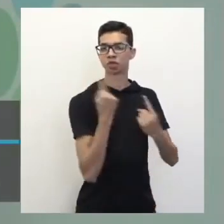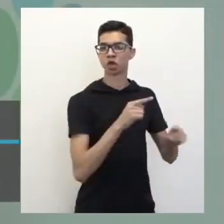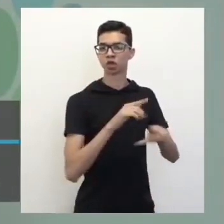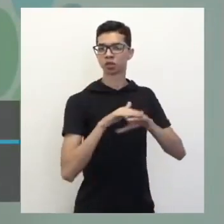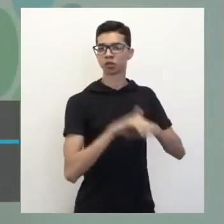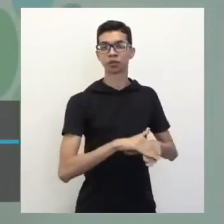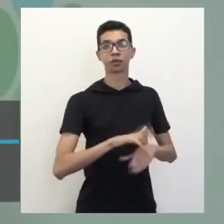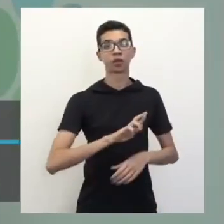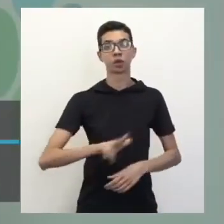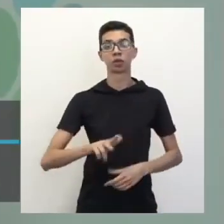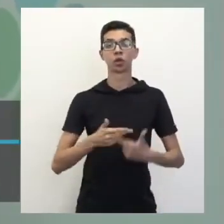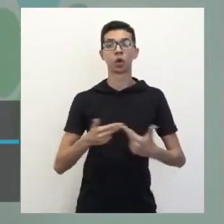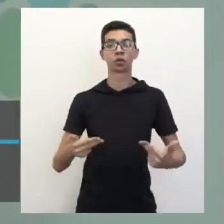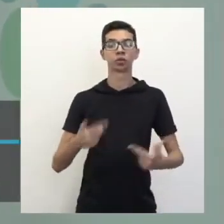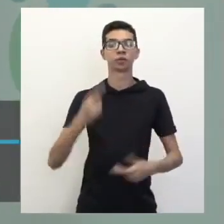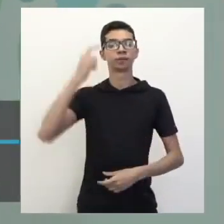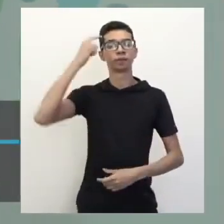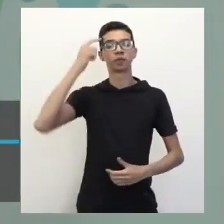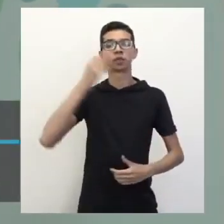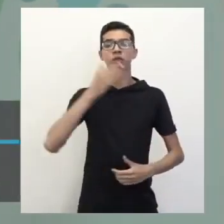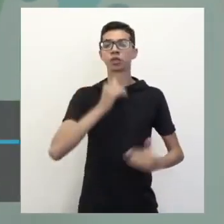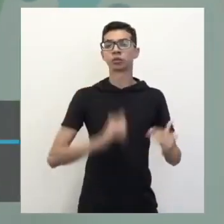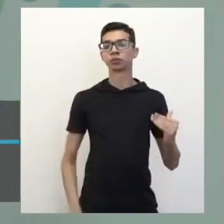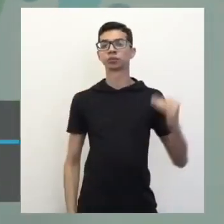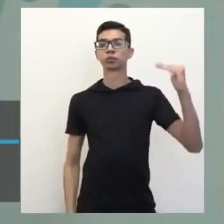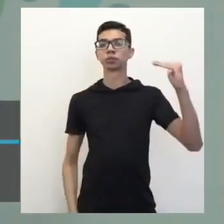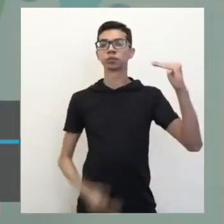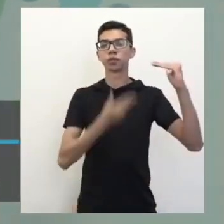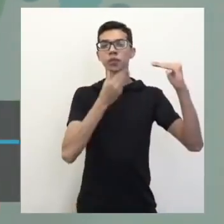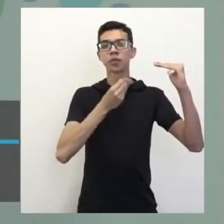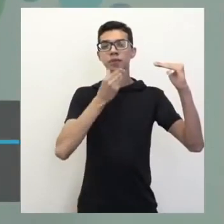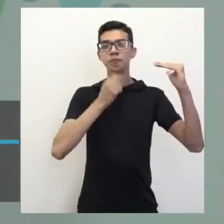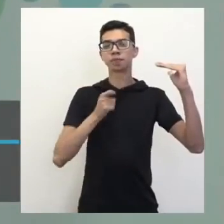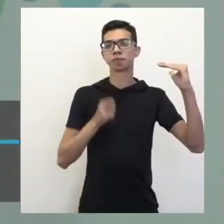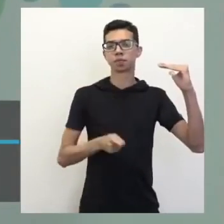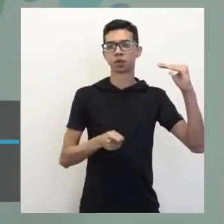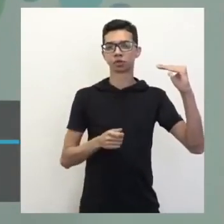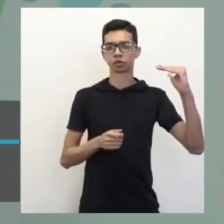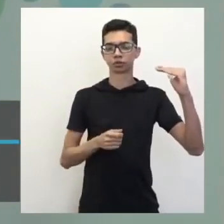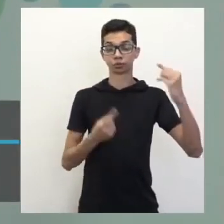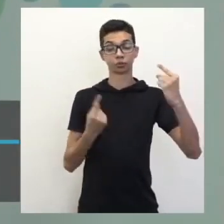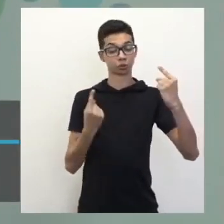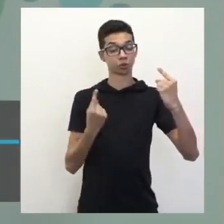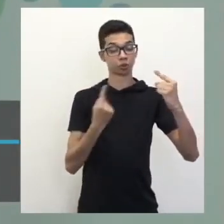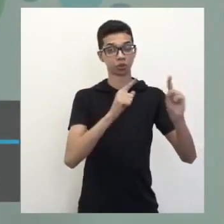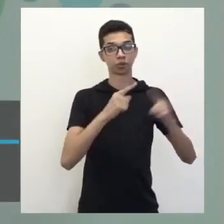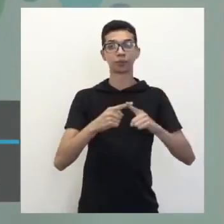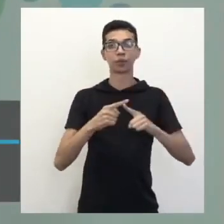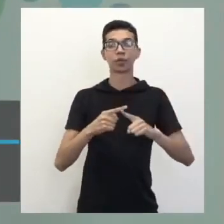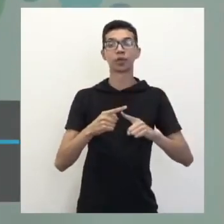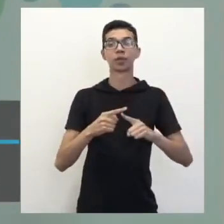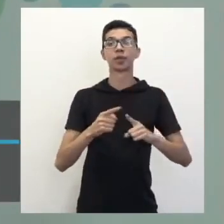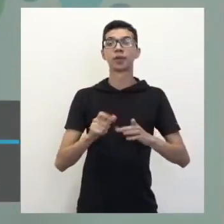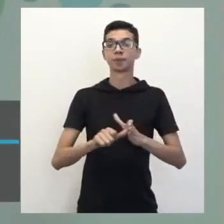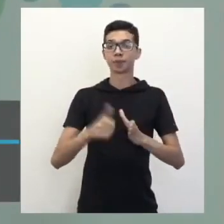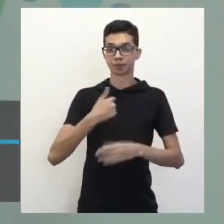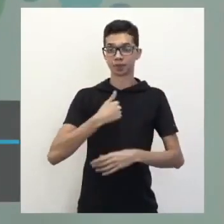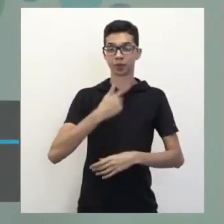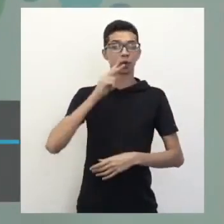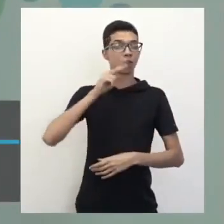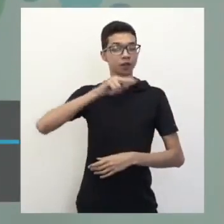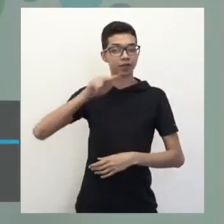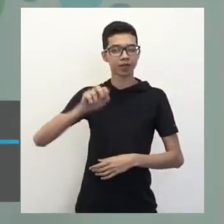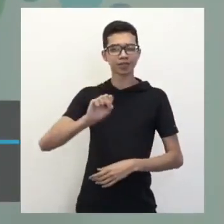fazer uma oposição à supremacia do masculino, o machismo. Por isso que lá no primeiro item que eu li para vocês, a